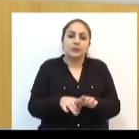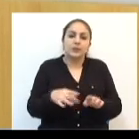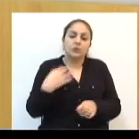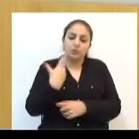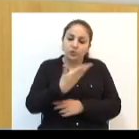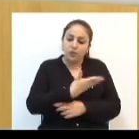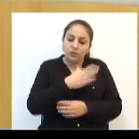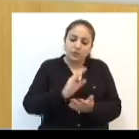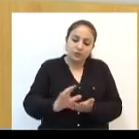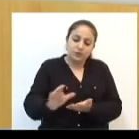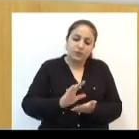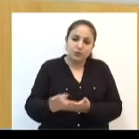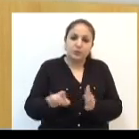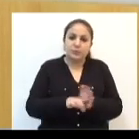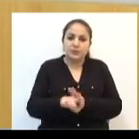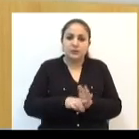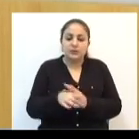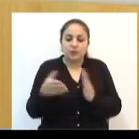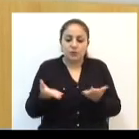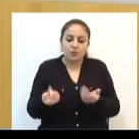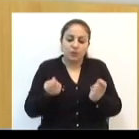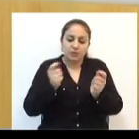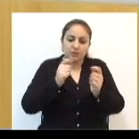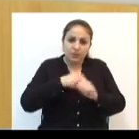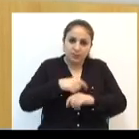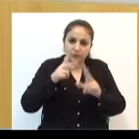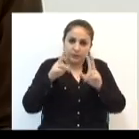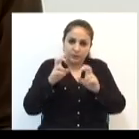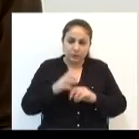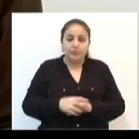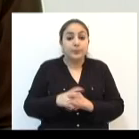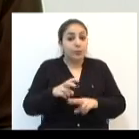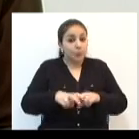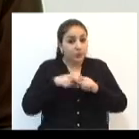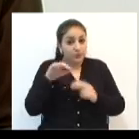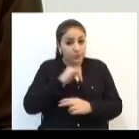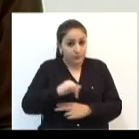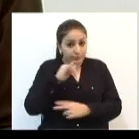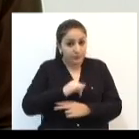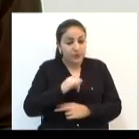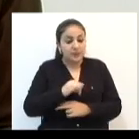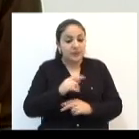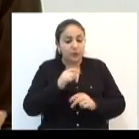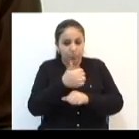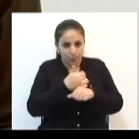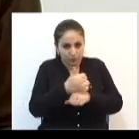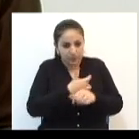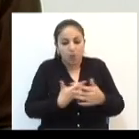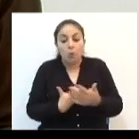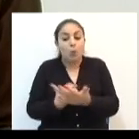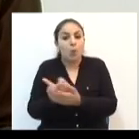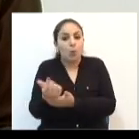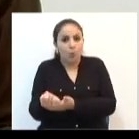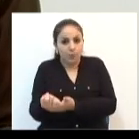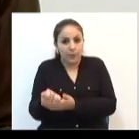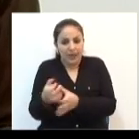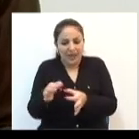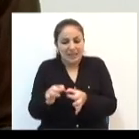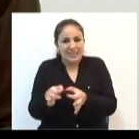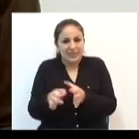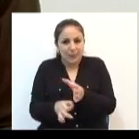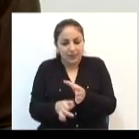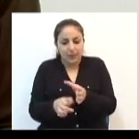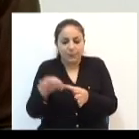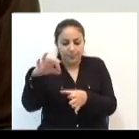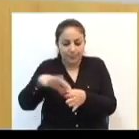hoje para poder se adaptar a esses desafios que vêm no futuro. Por isso também que é importante que o agricultor compre, então, as sementes,